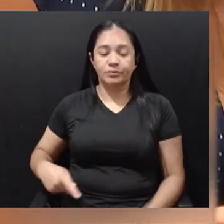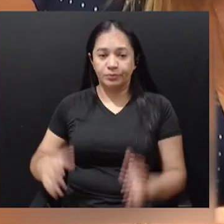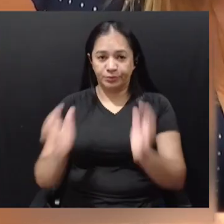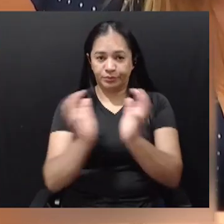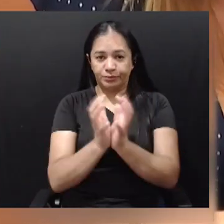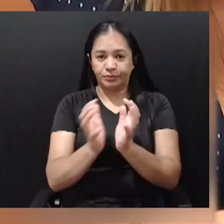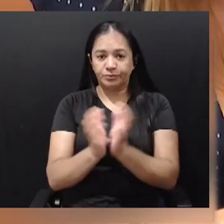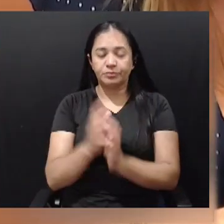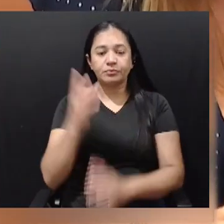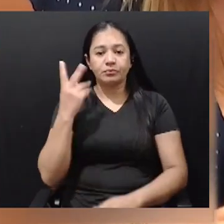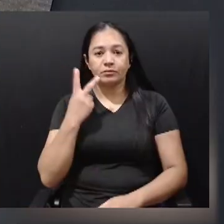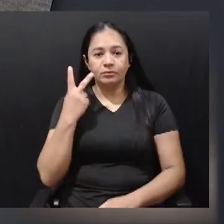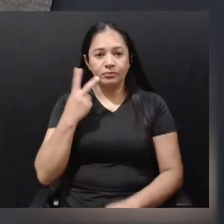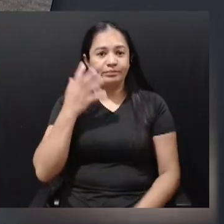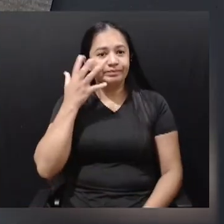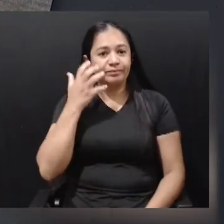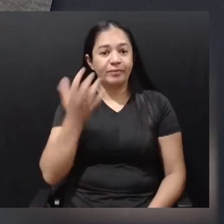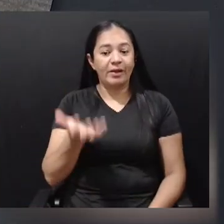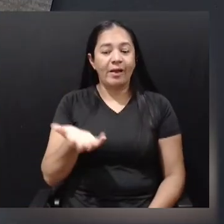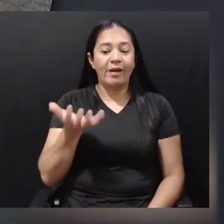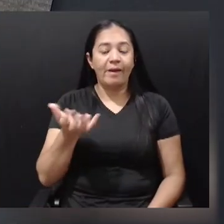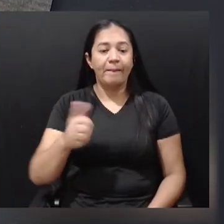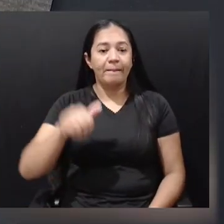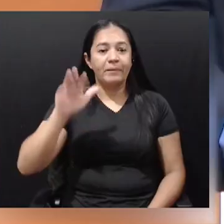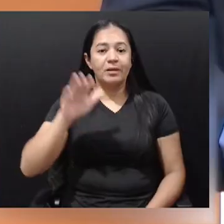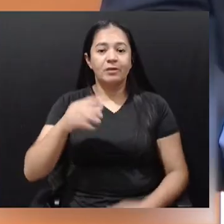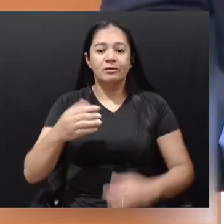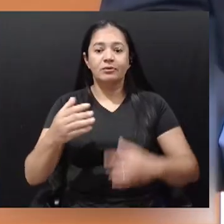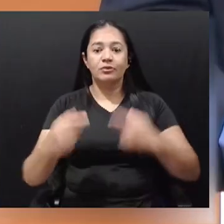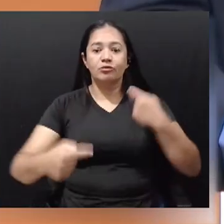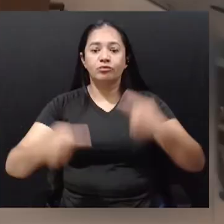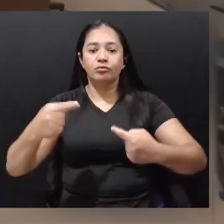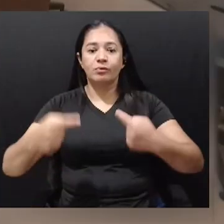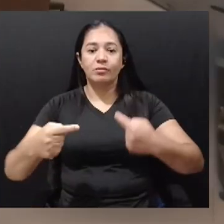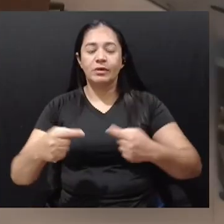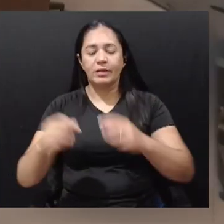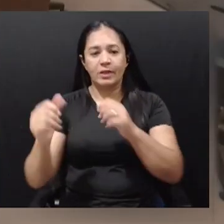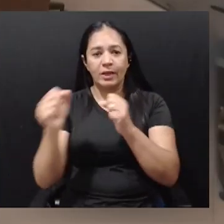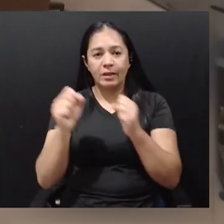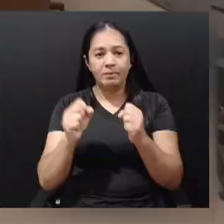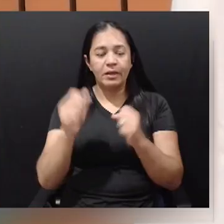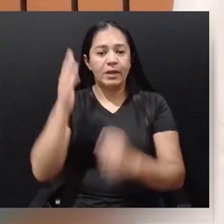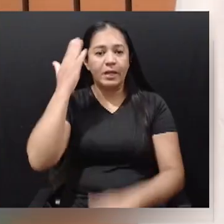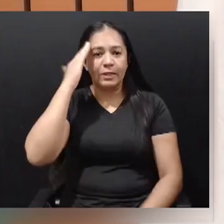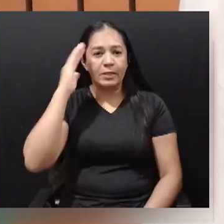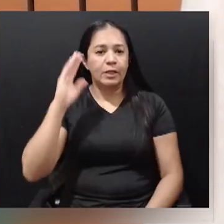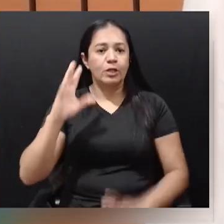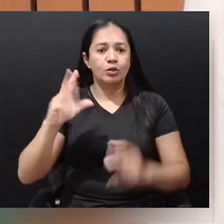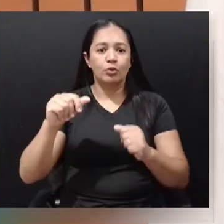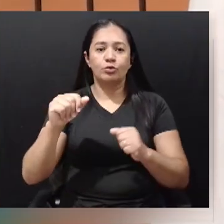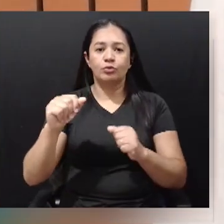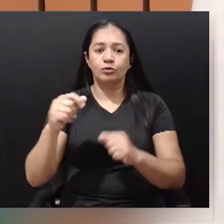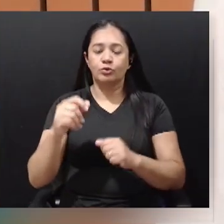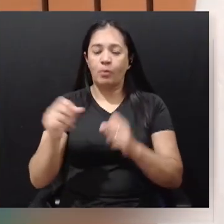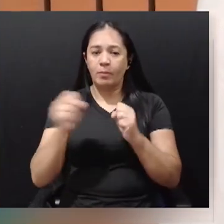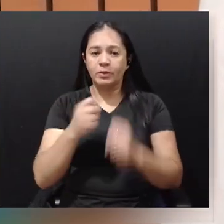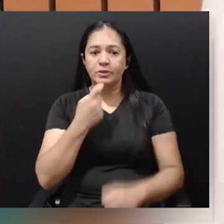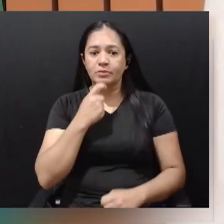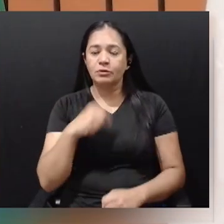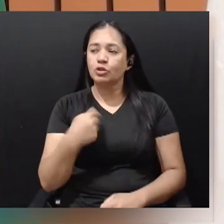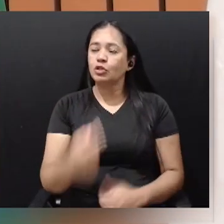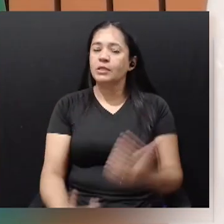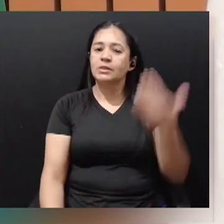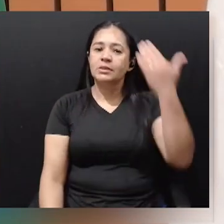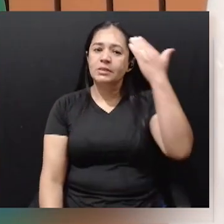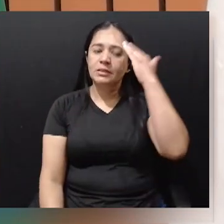quer mais debates para entender todo o potencial de Campinas no audiovisual. Entendemos que a Campinas tem